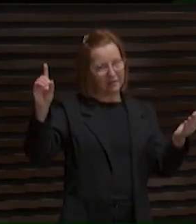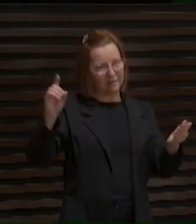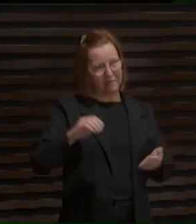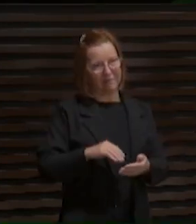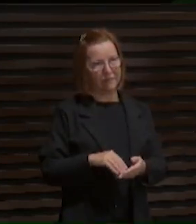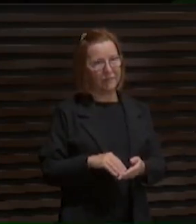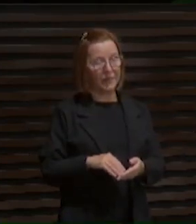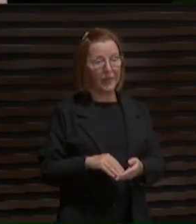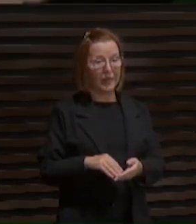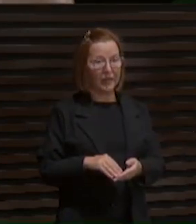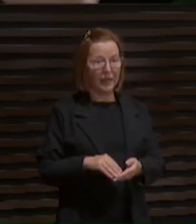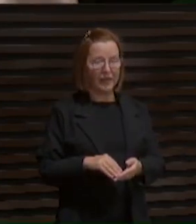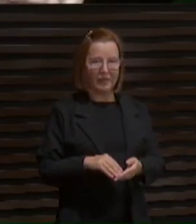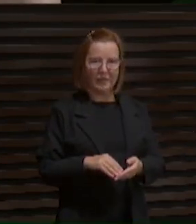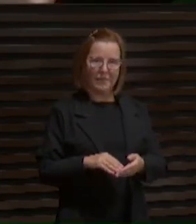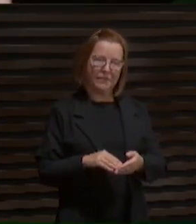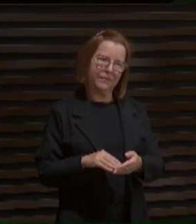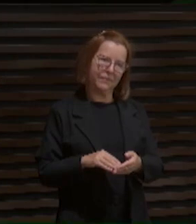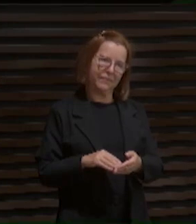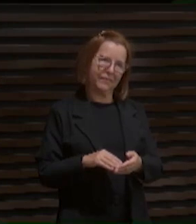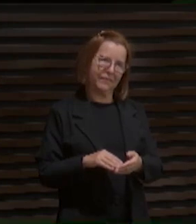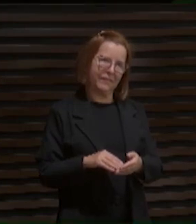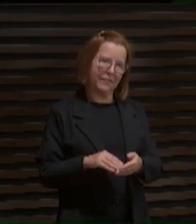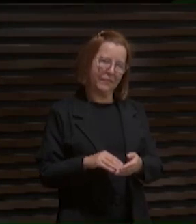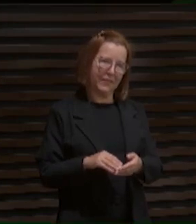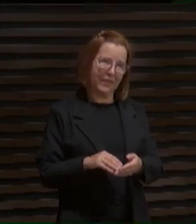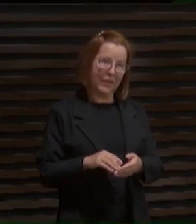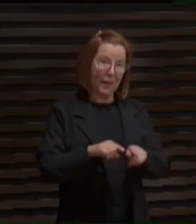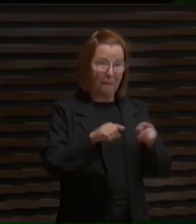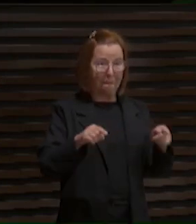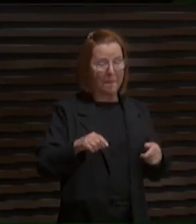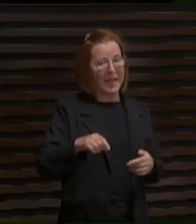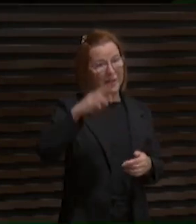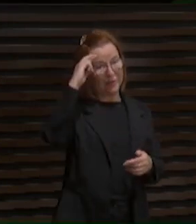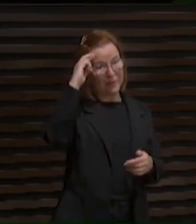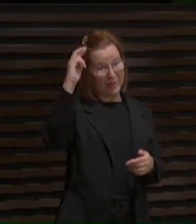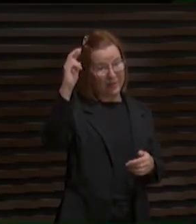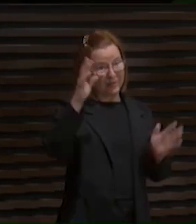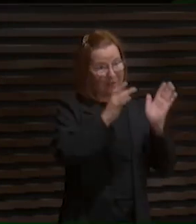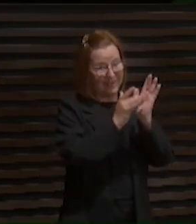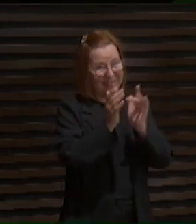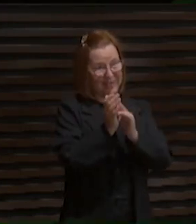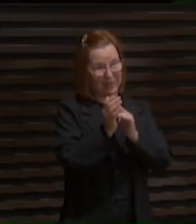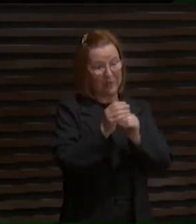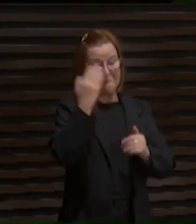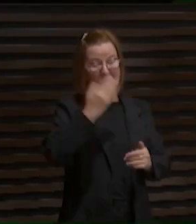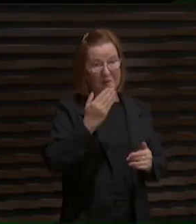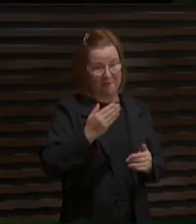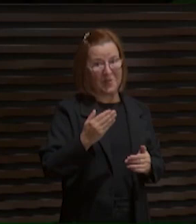Deus. Ele se provou justo, digno, ele se provou Messias, ele se provou Deus, ele se provou